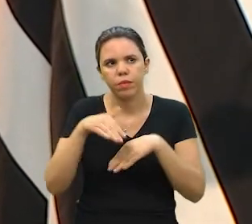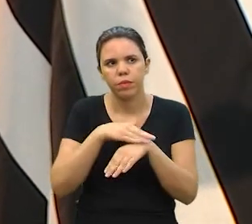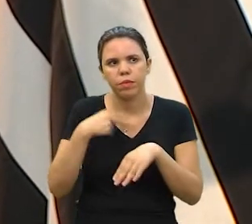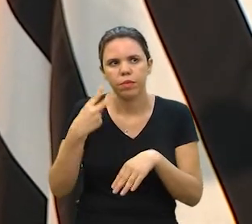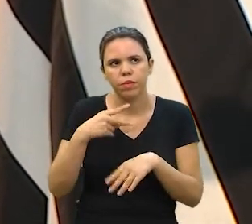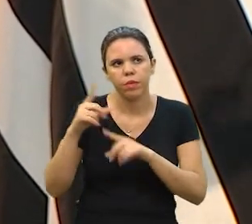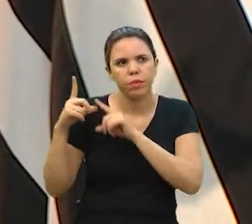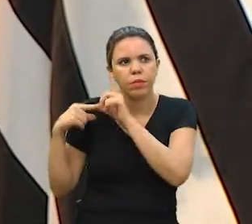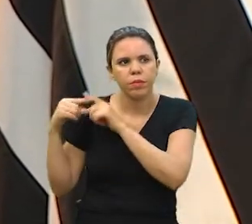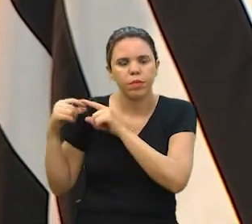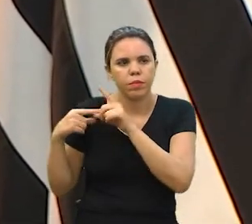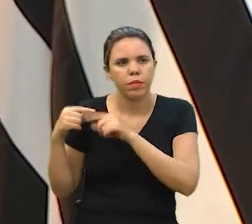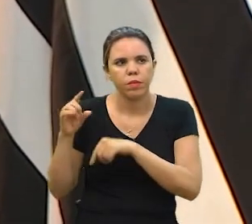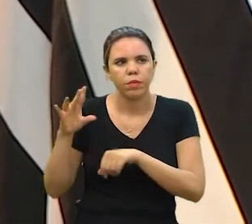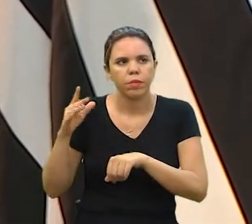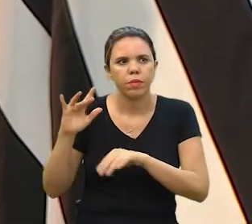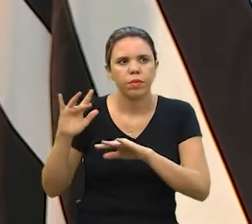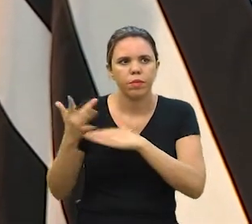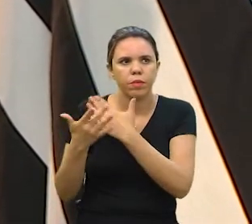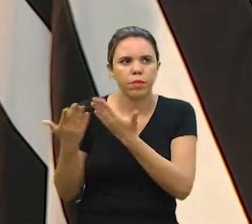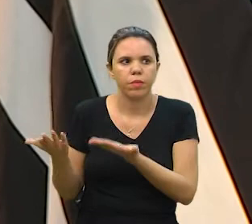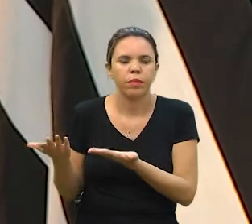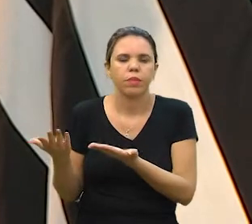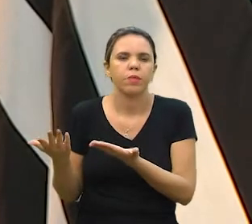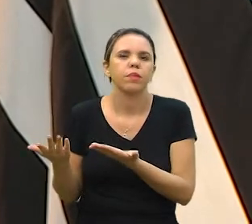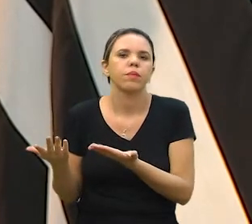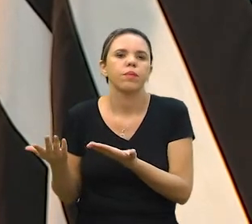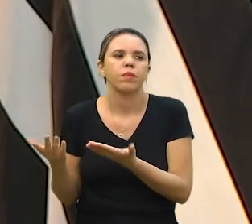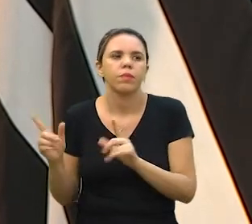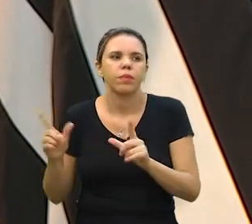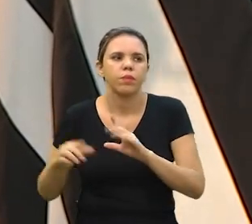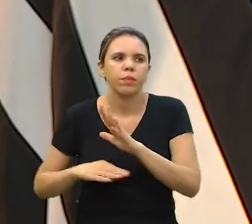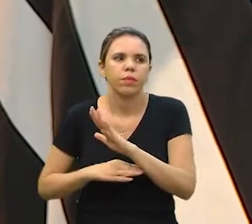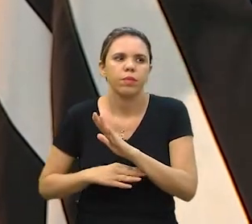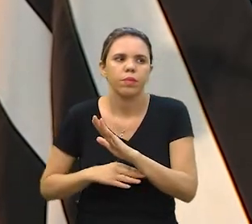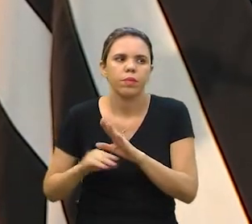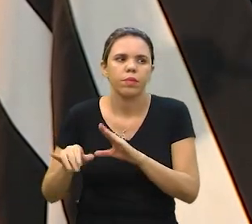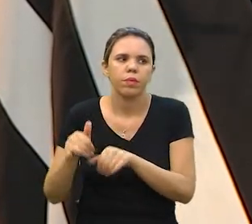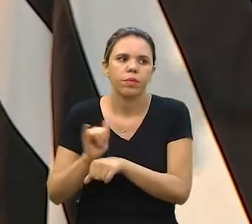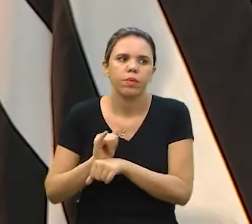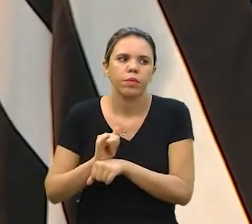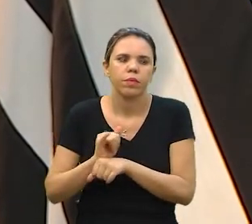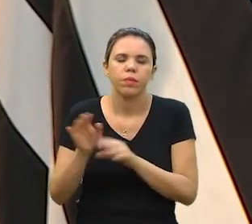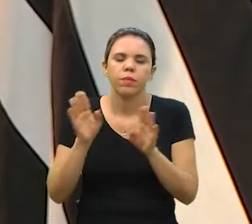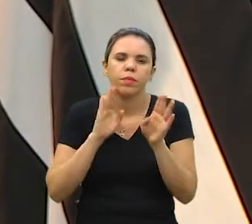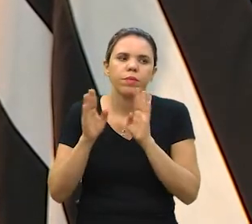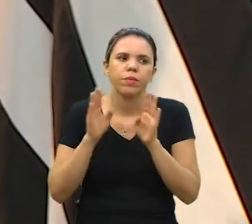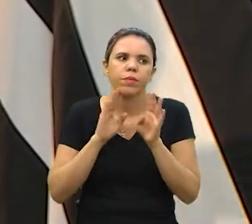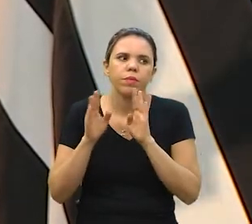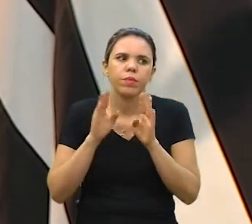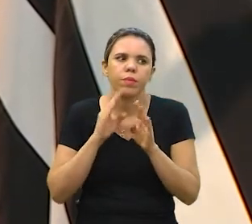bate-papo com o vereador Major Jaime? É só entrar nas nossas redes sociais, a TV Câmara está lá no YouTube e também no